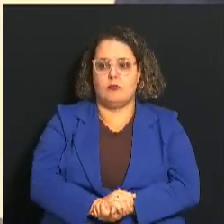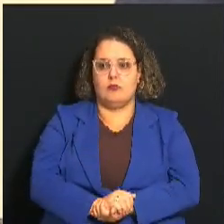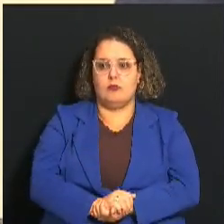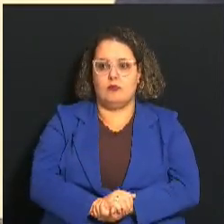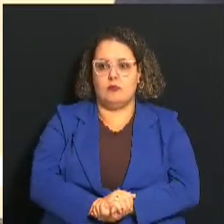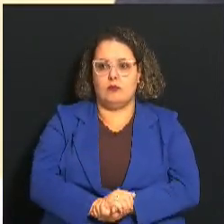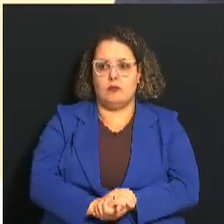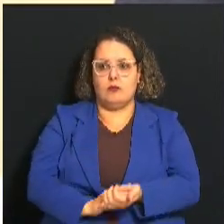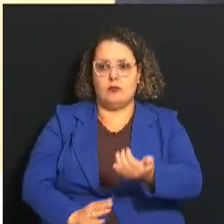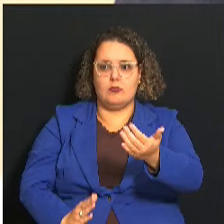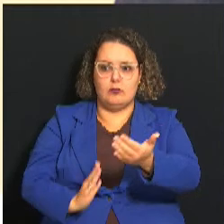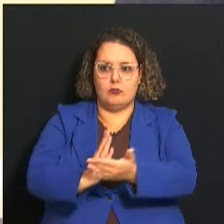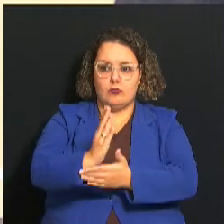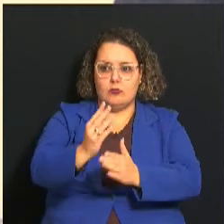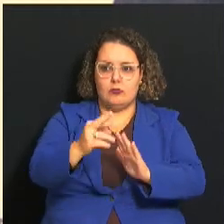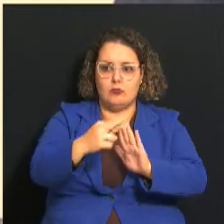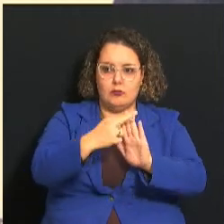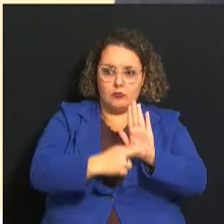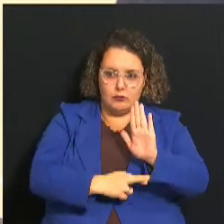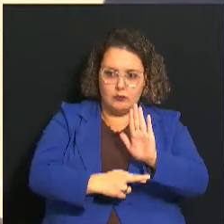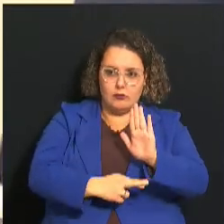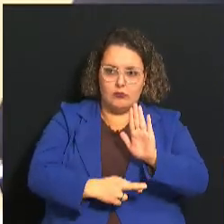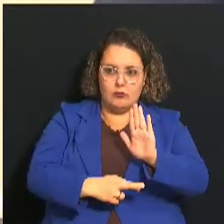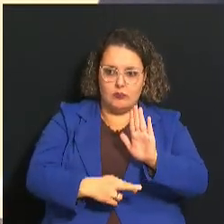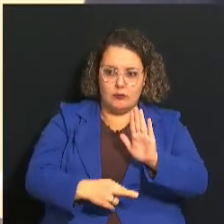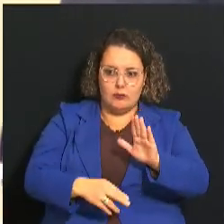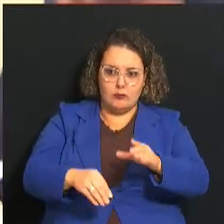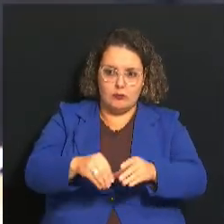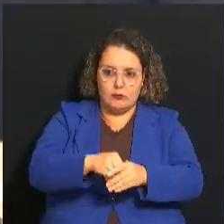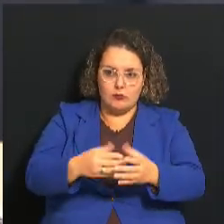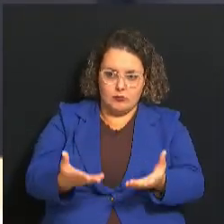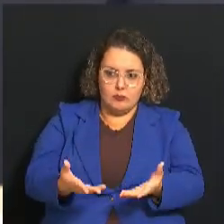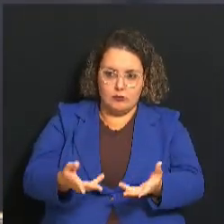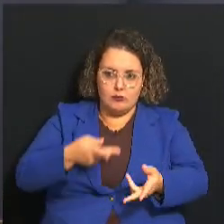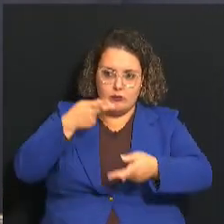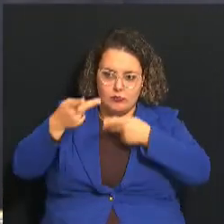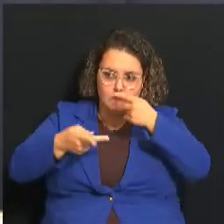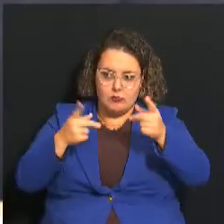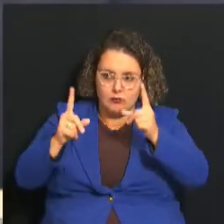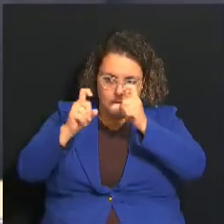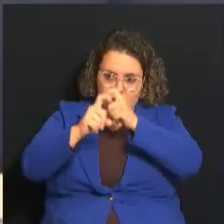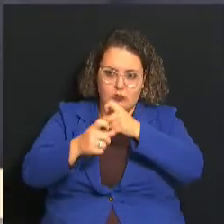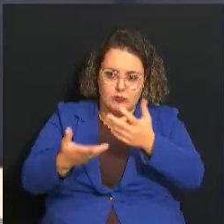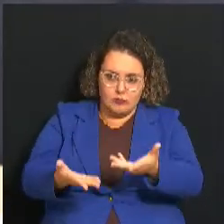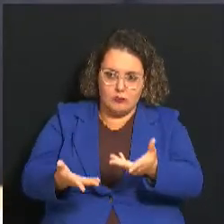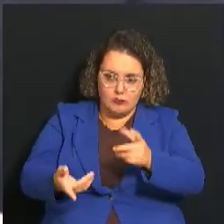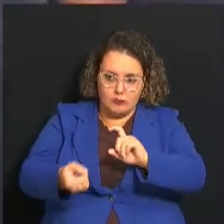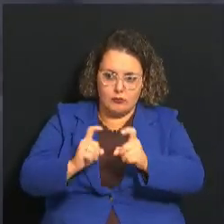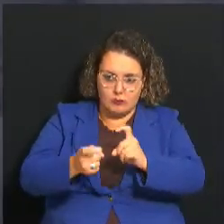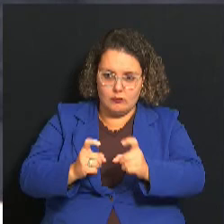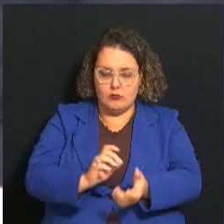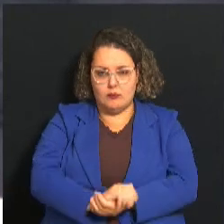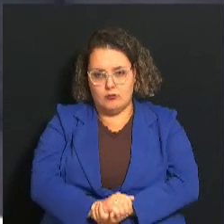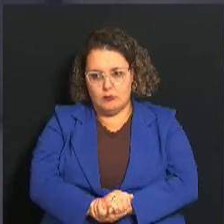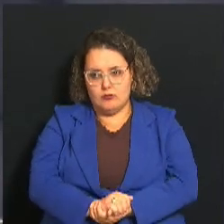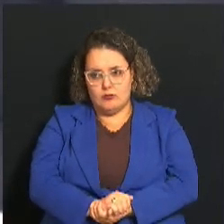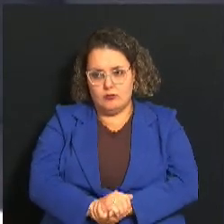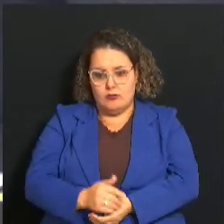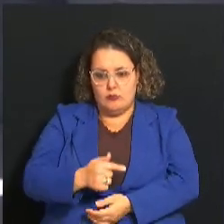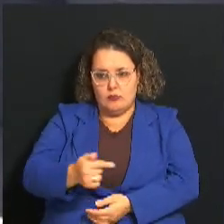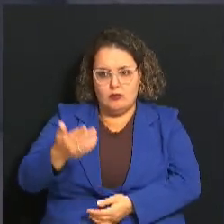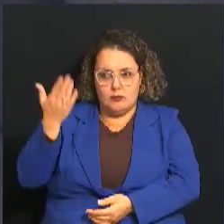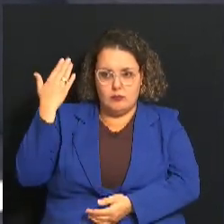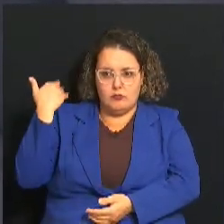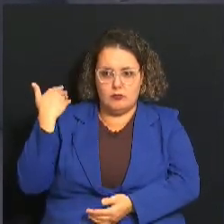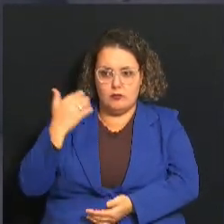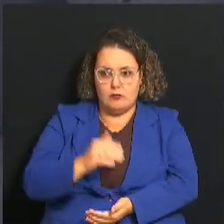aprovação desse regimento interno. E confesso a vocês a dificuldade que foi fazer essa reunião também. A gente estava até semana passada em